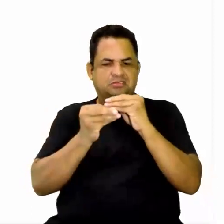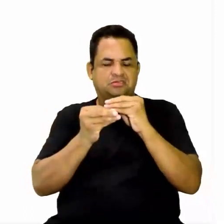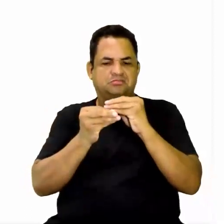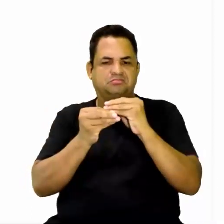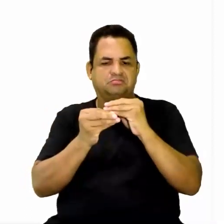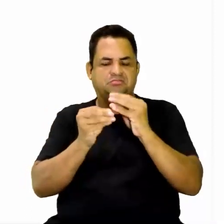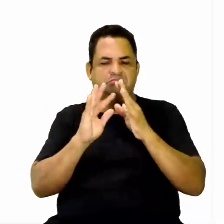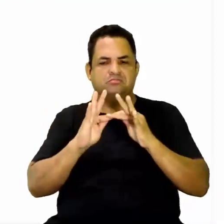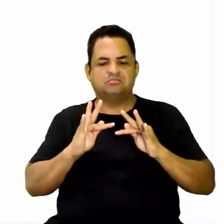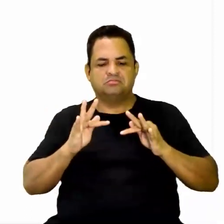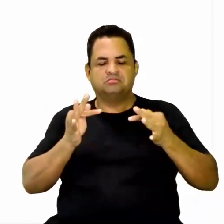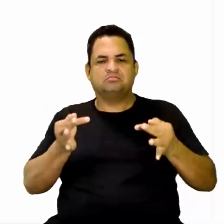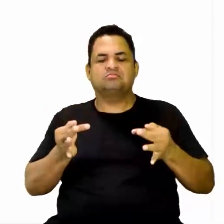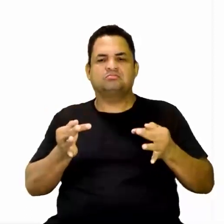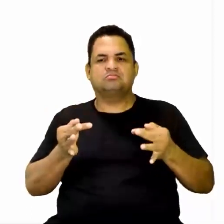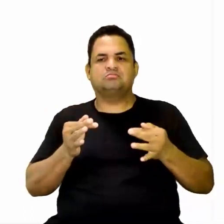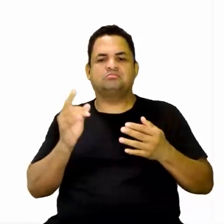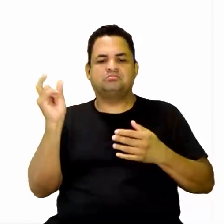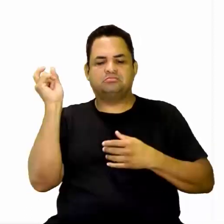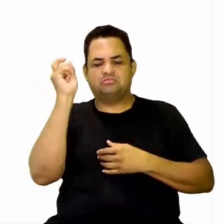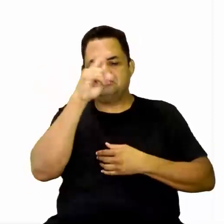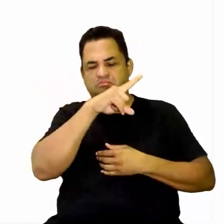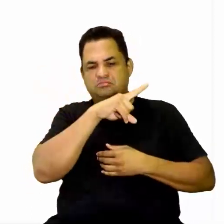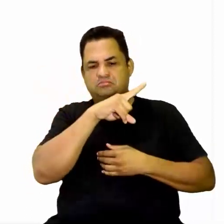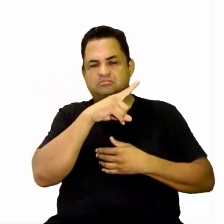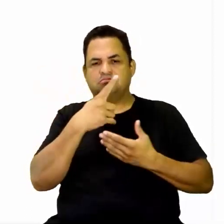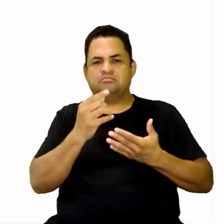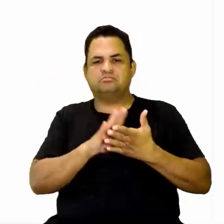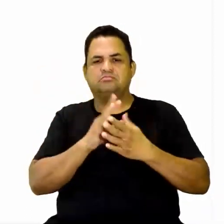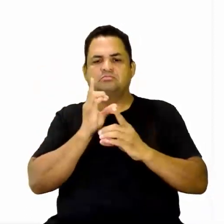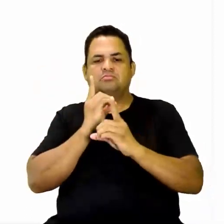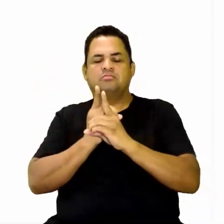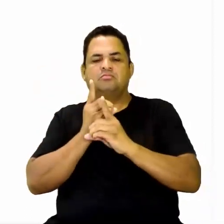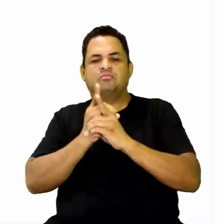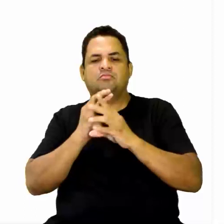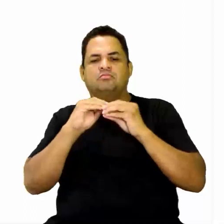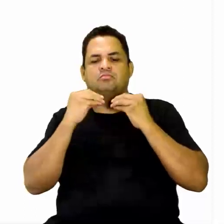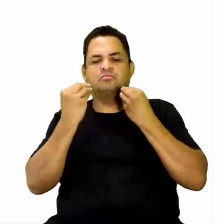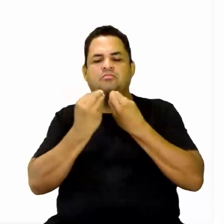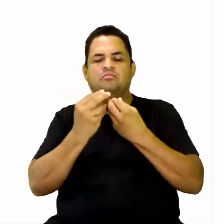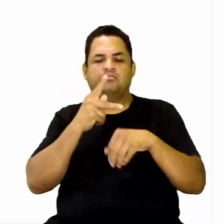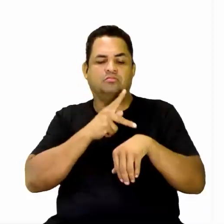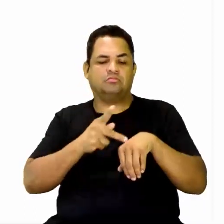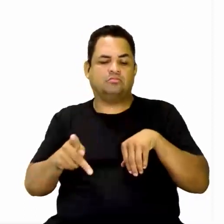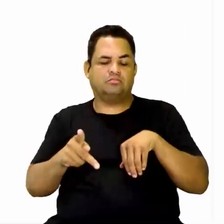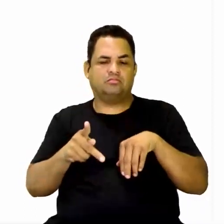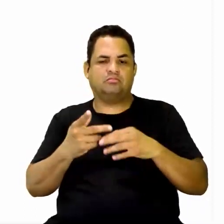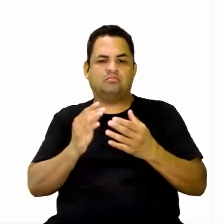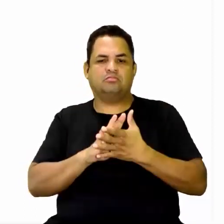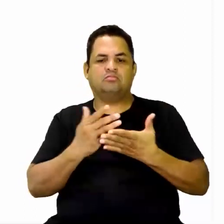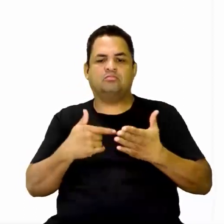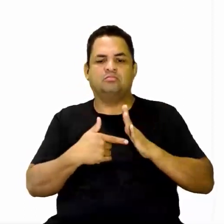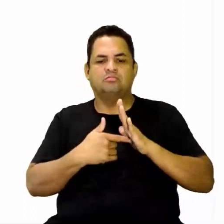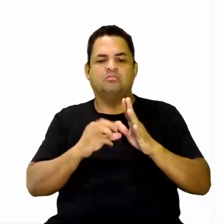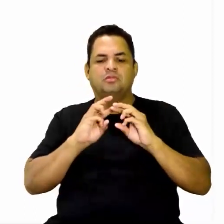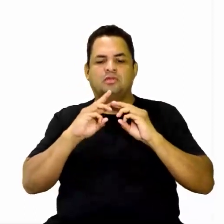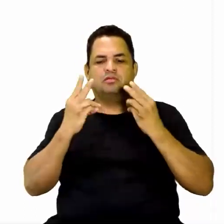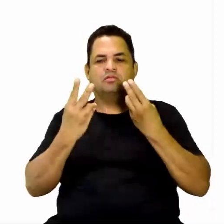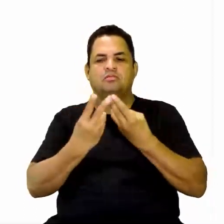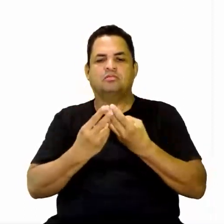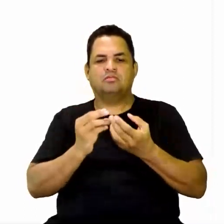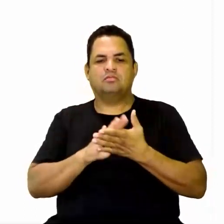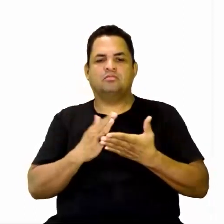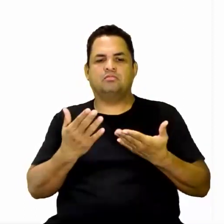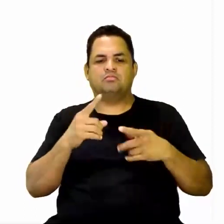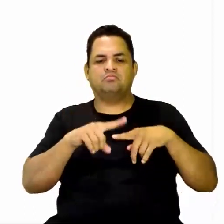no final é difícil realmente a gente encontrar substância pura, né? Em geral, a matéria se apresenta como um